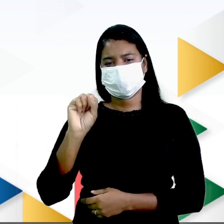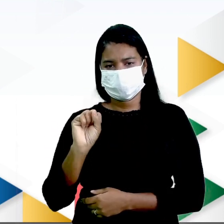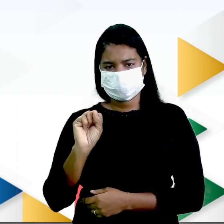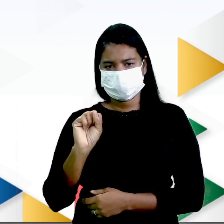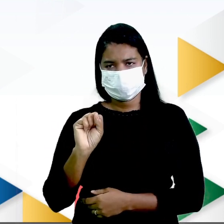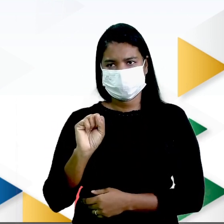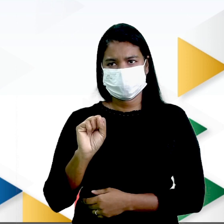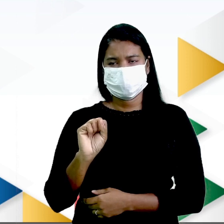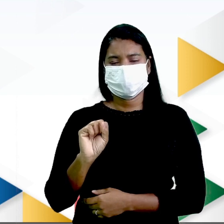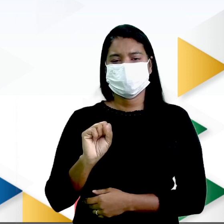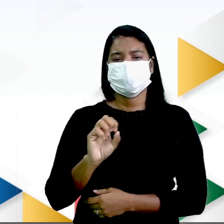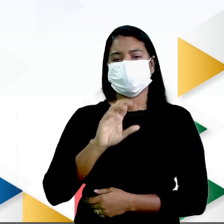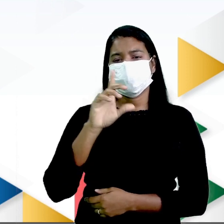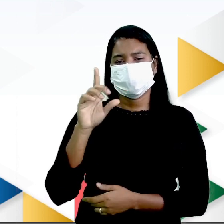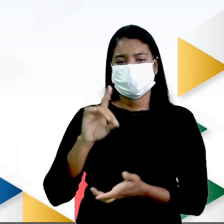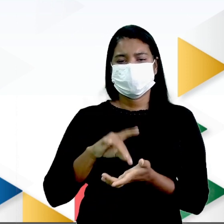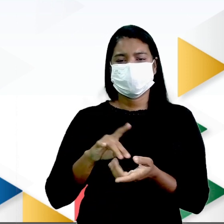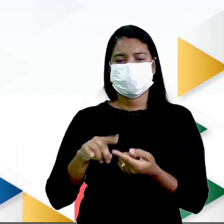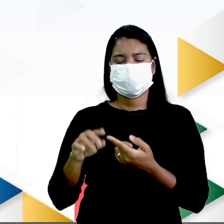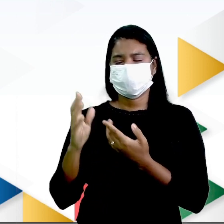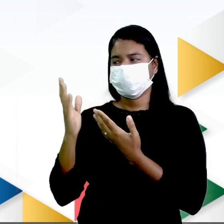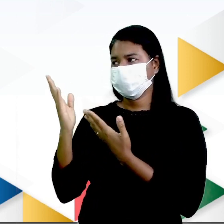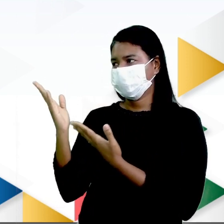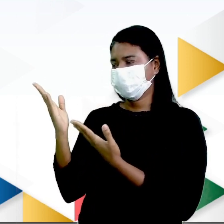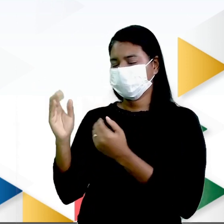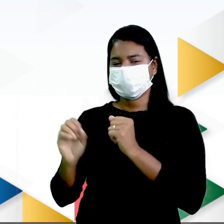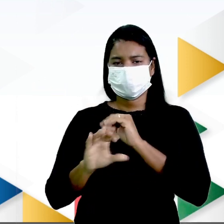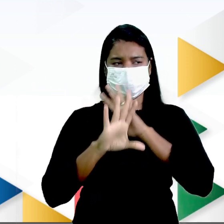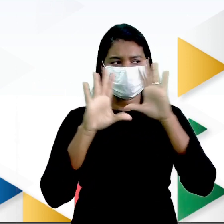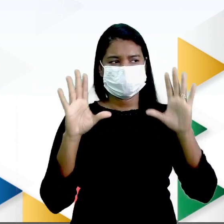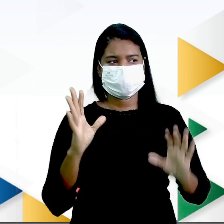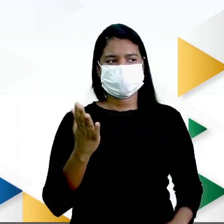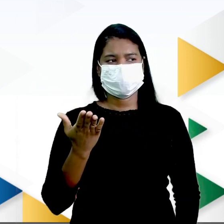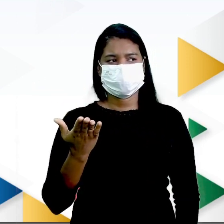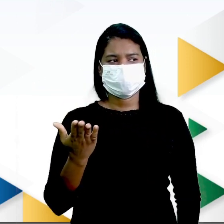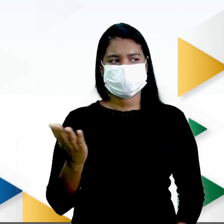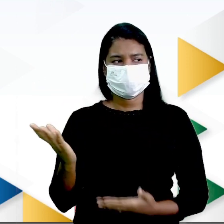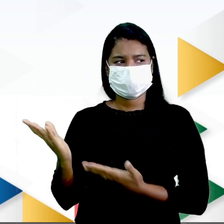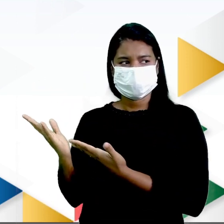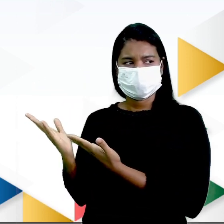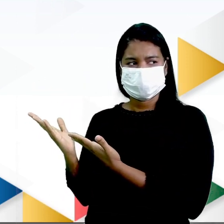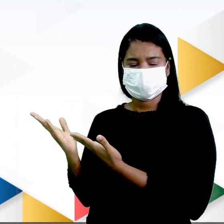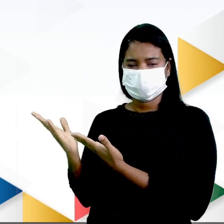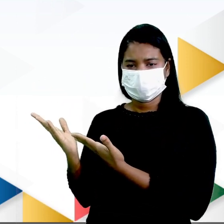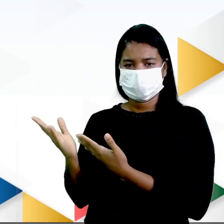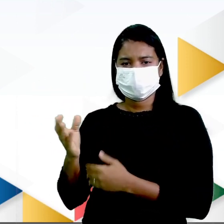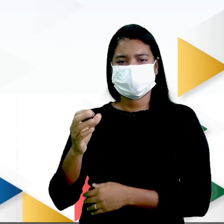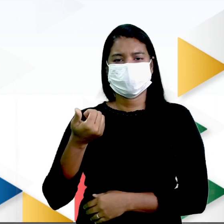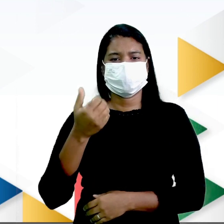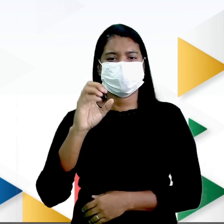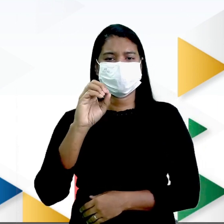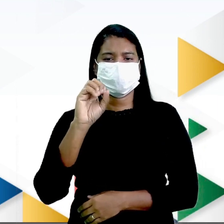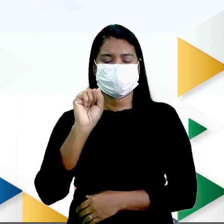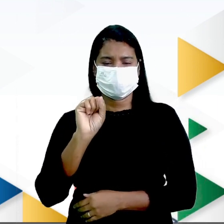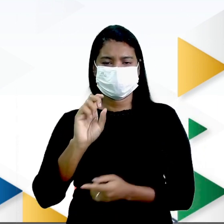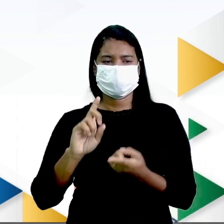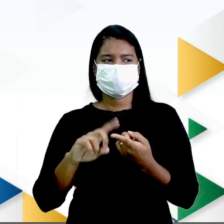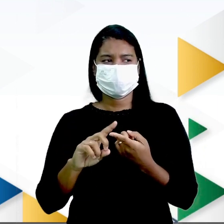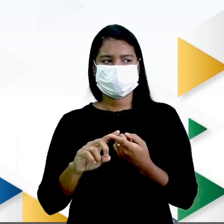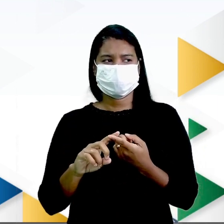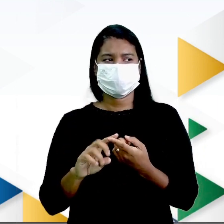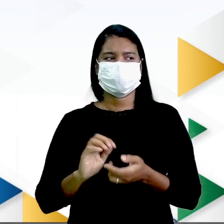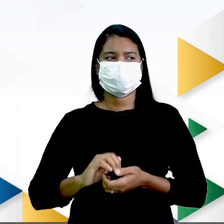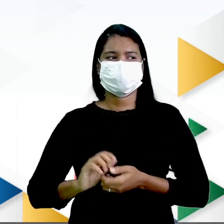aí mede 108. Tá claro para você? O outro de baixo, azul, mede 108. Então, quando a gente trouxe aí,